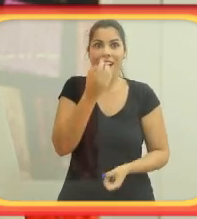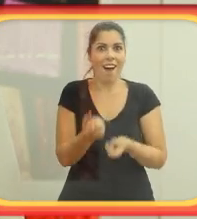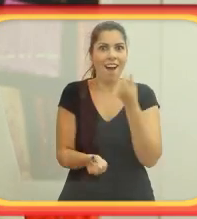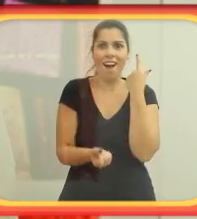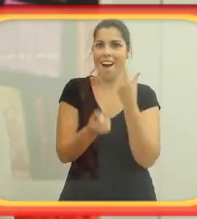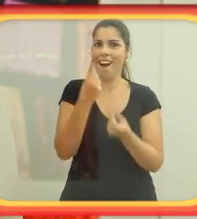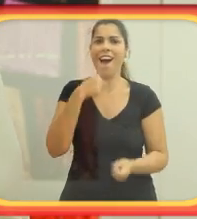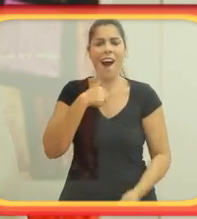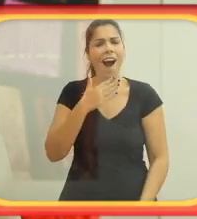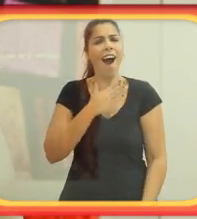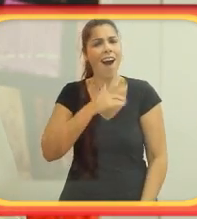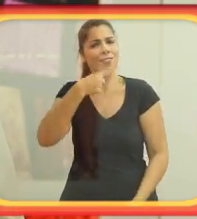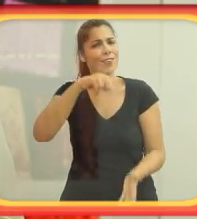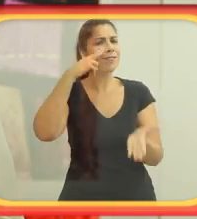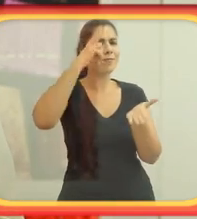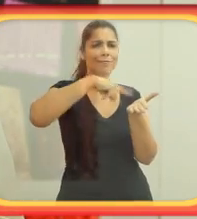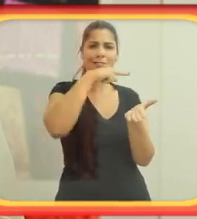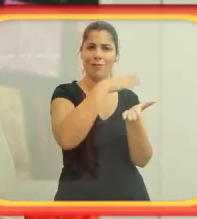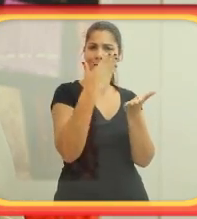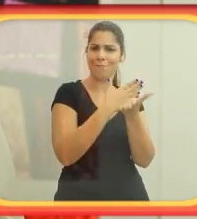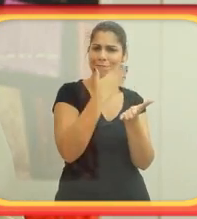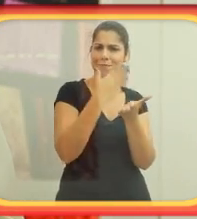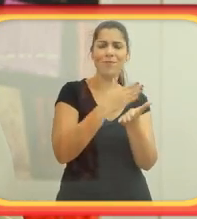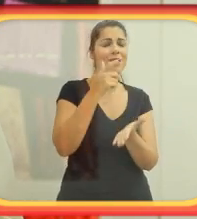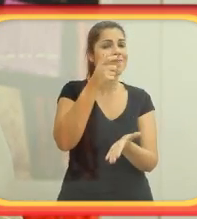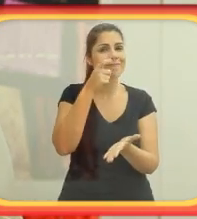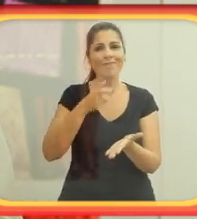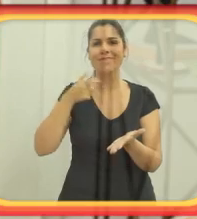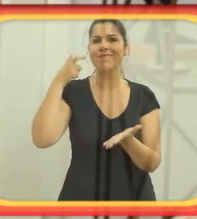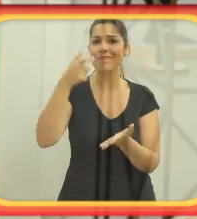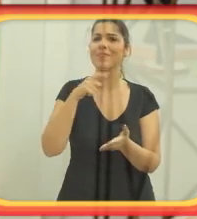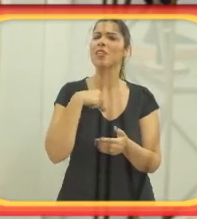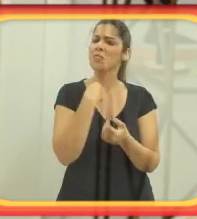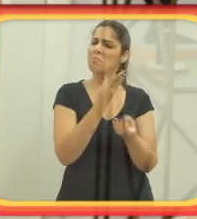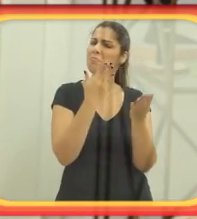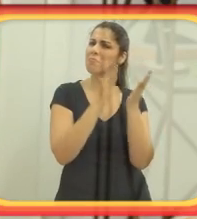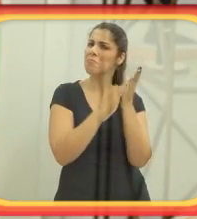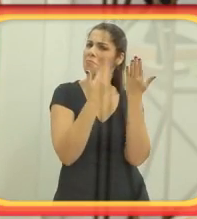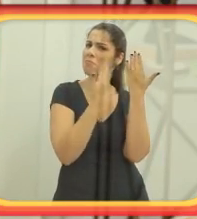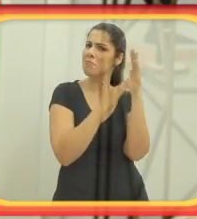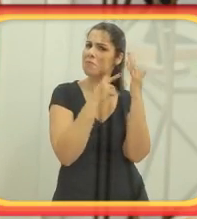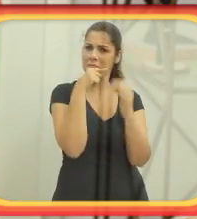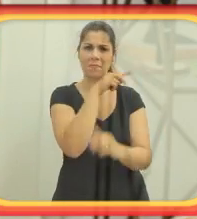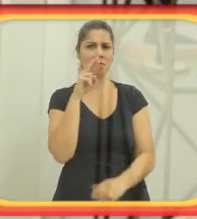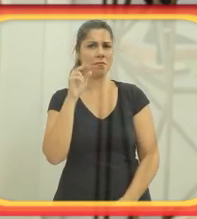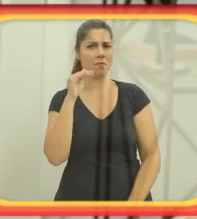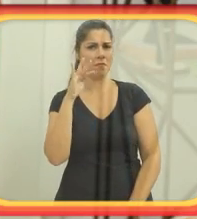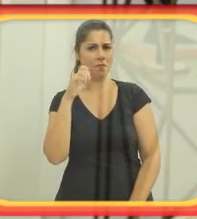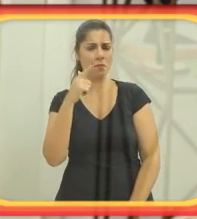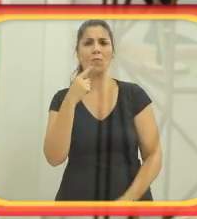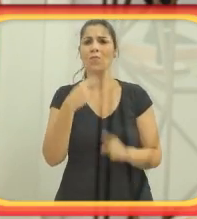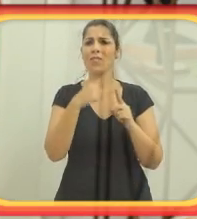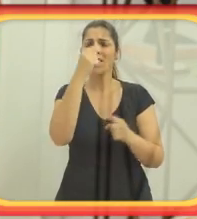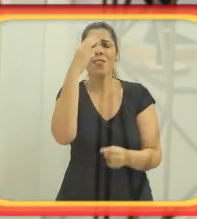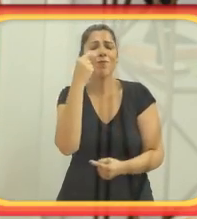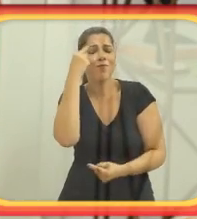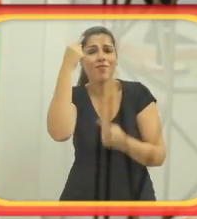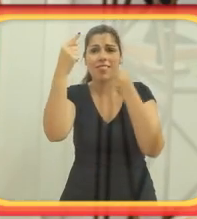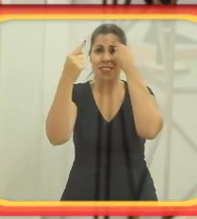que eu gostaria que vocês lessem esse livro com muito interesse e dar parabéns à Rafaela,